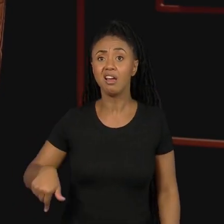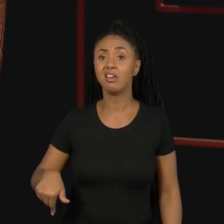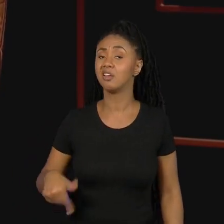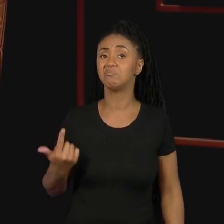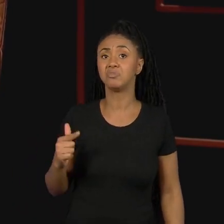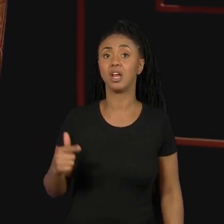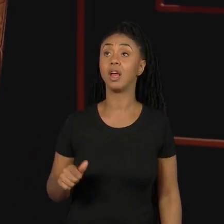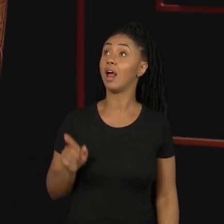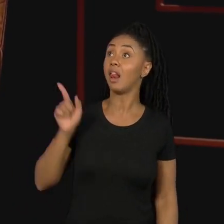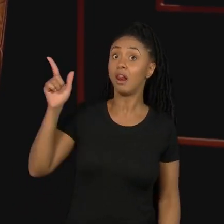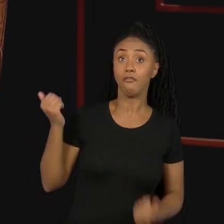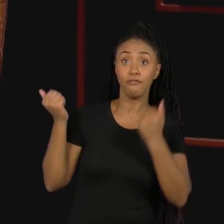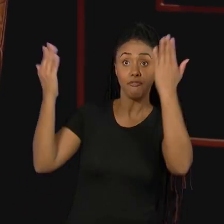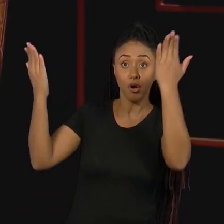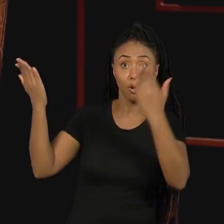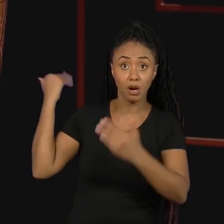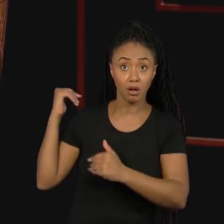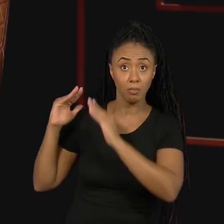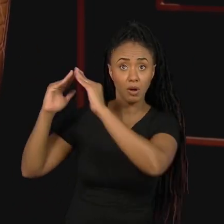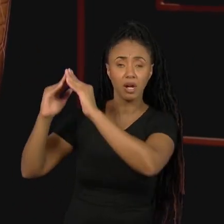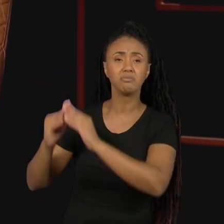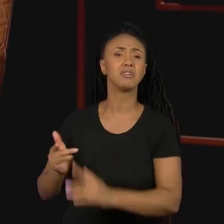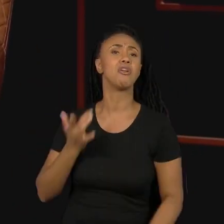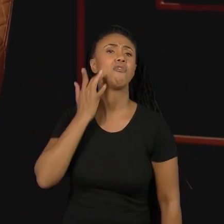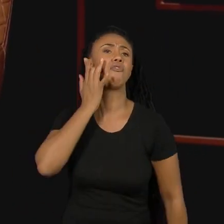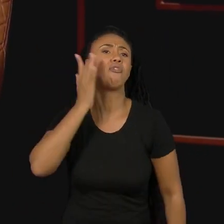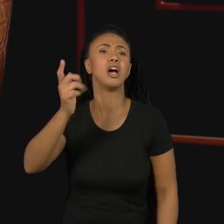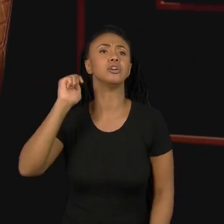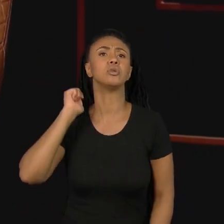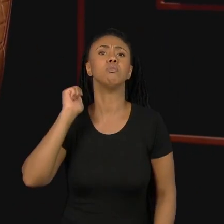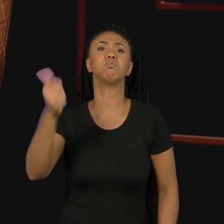fora, lá, era muito mais fácil encontrar